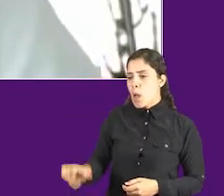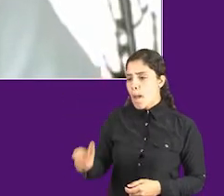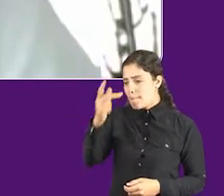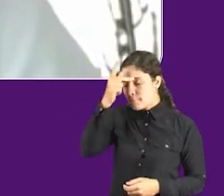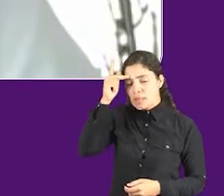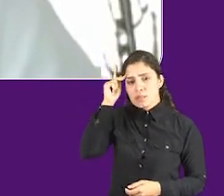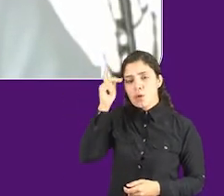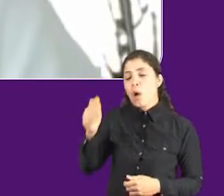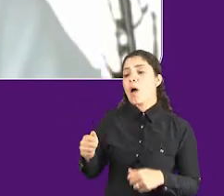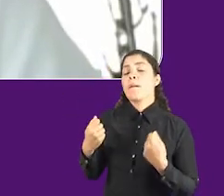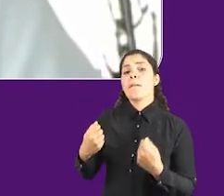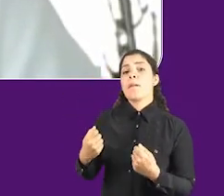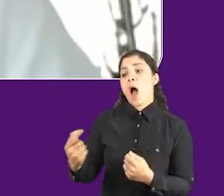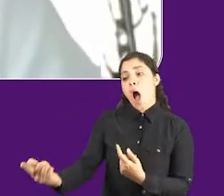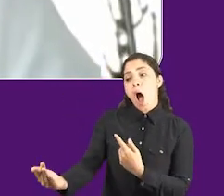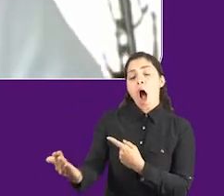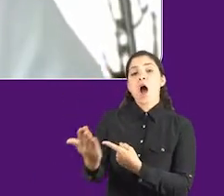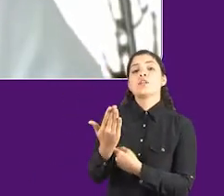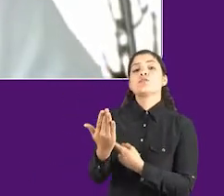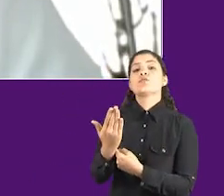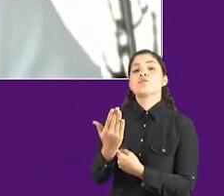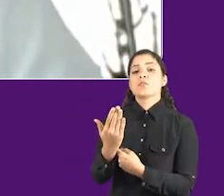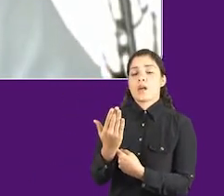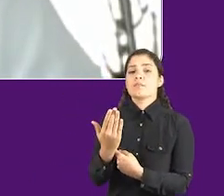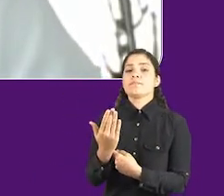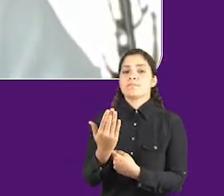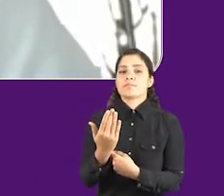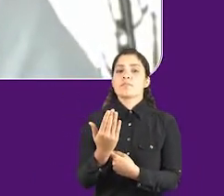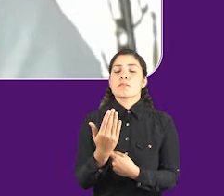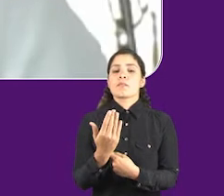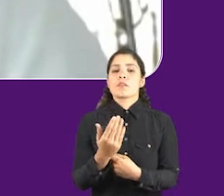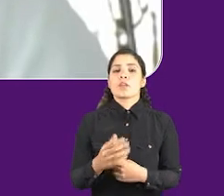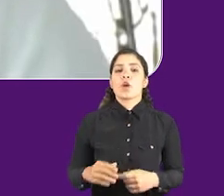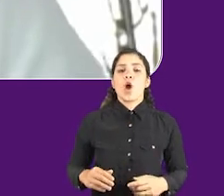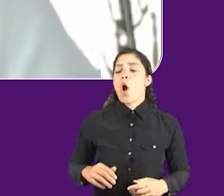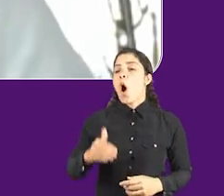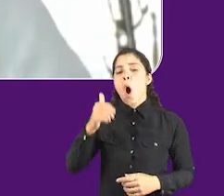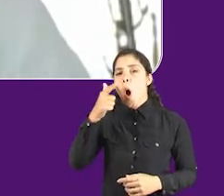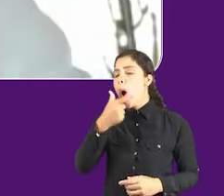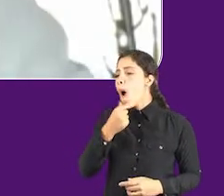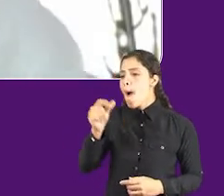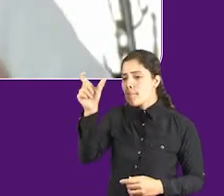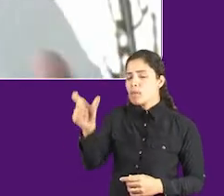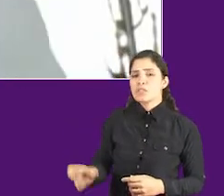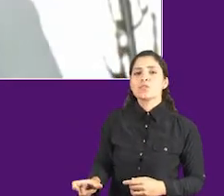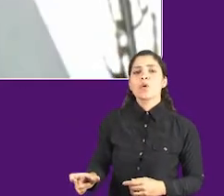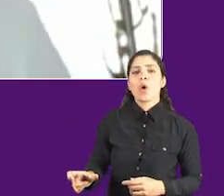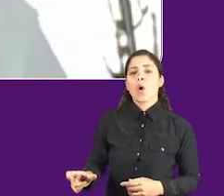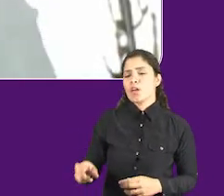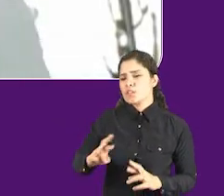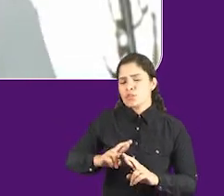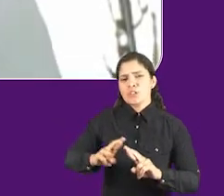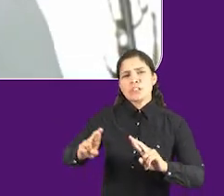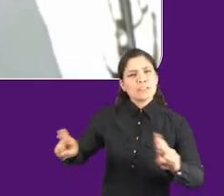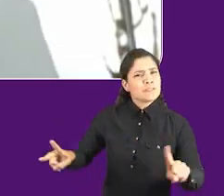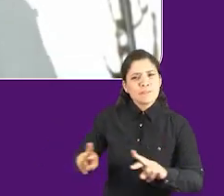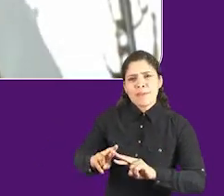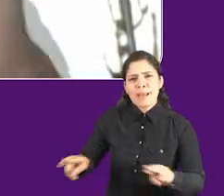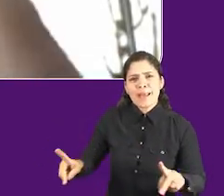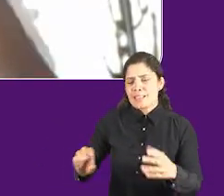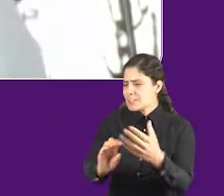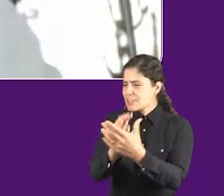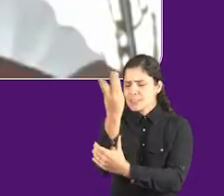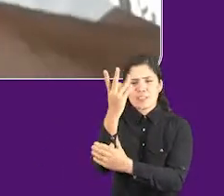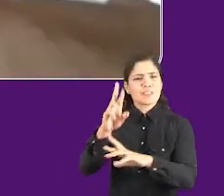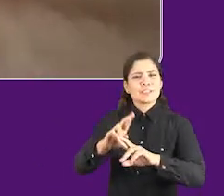editar o fiel e eu decidir que eu tava um carro responde curar totalmente diferente no clássico da